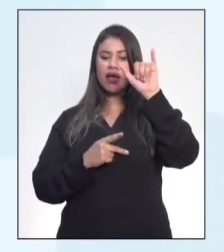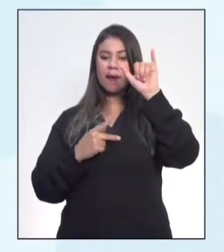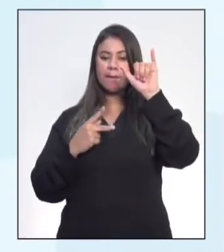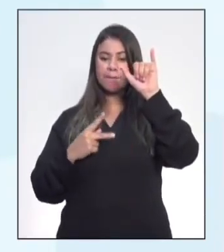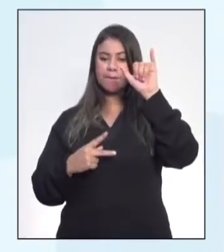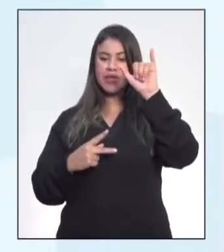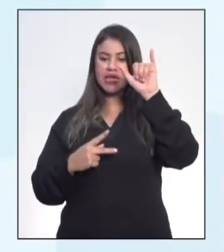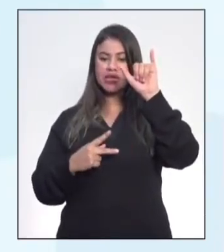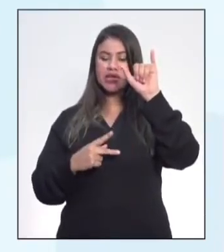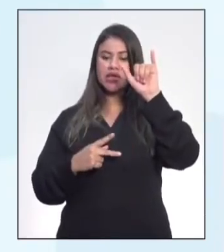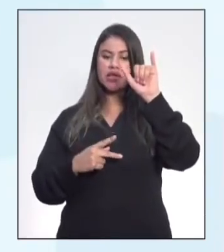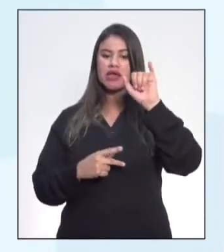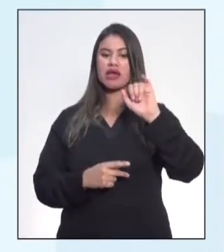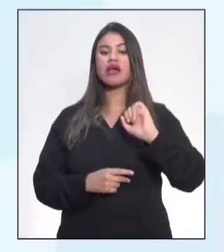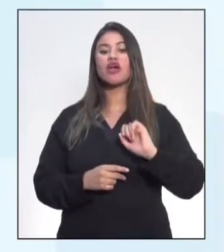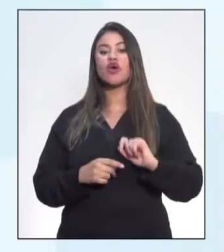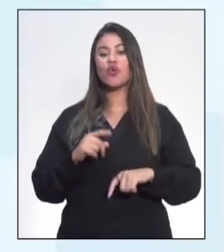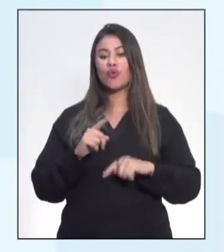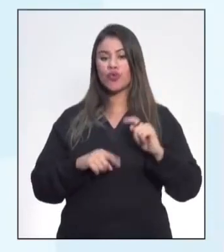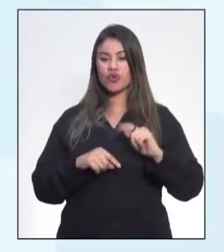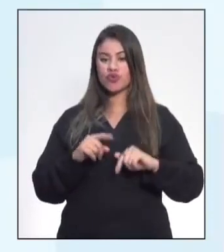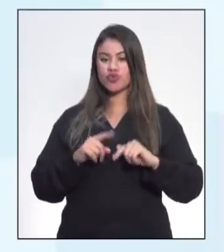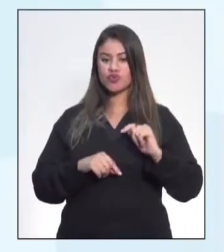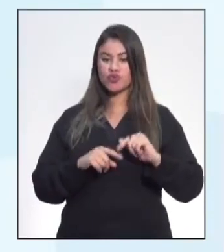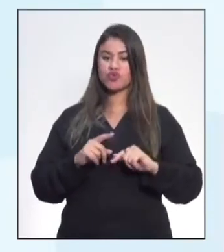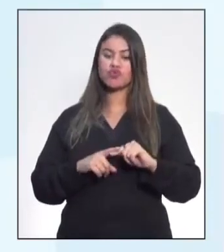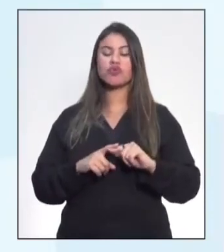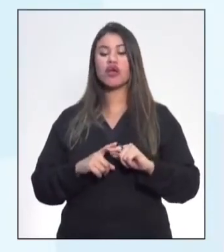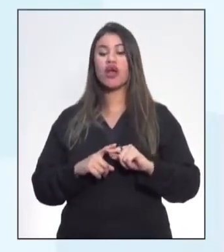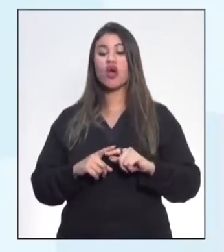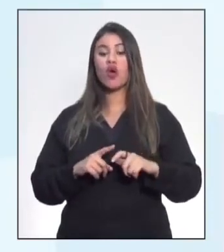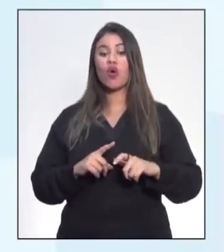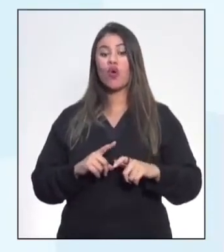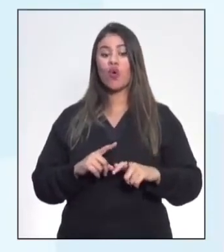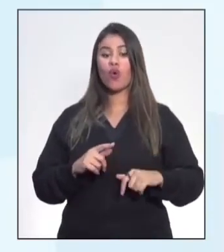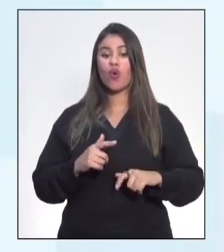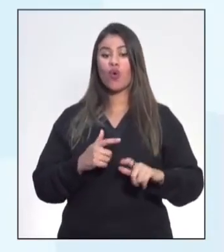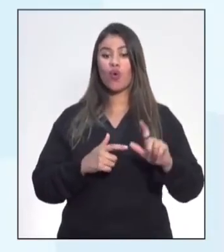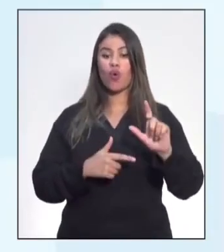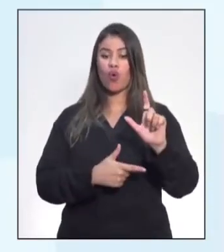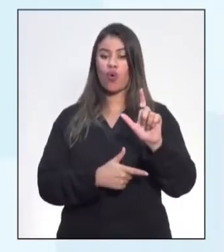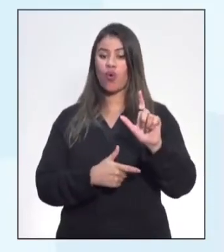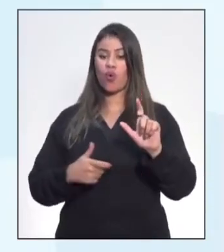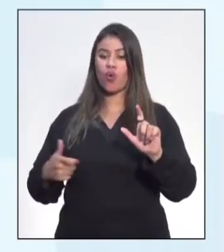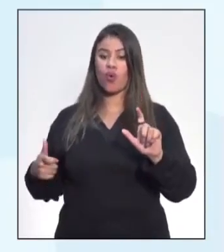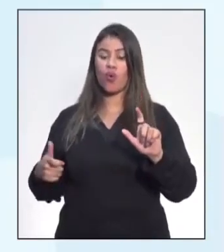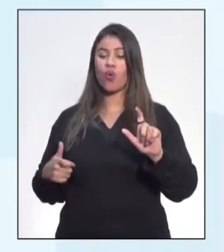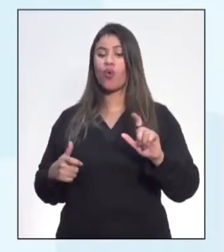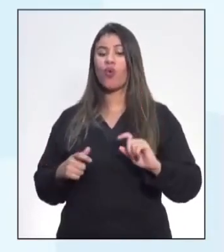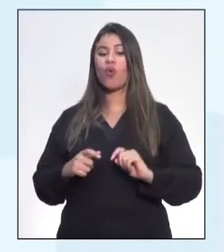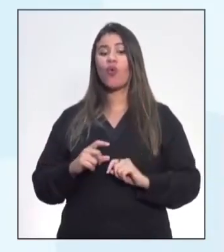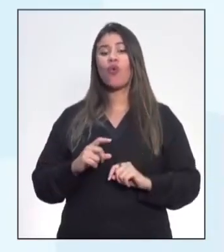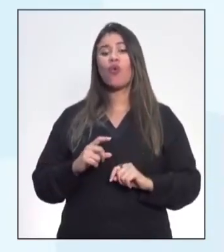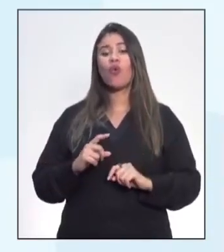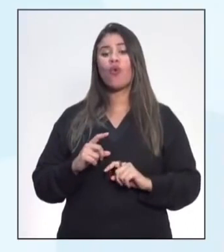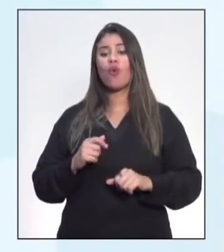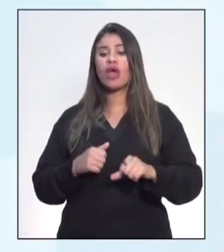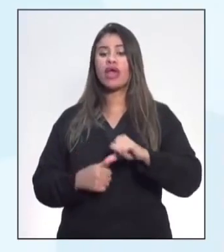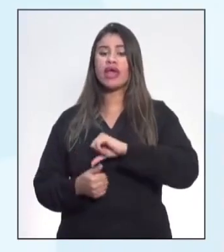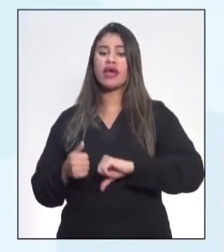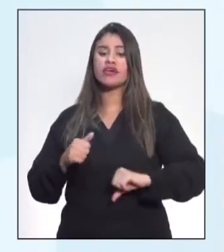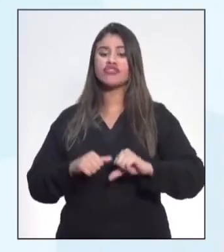é a entalpia do produto. Quem é o meu reagente? Ele fala que eu tenho 2 unidades